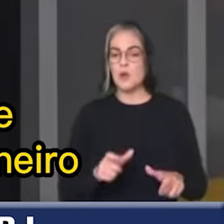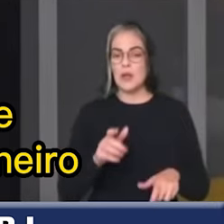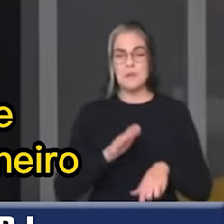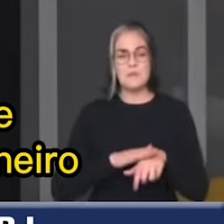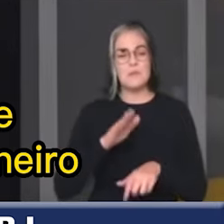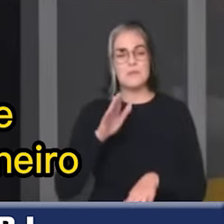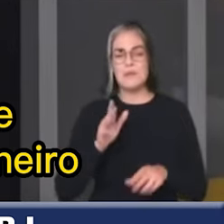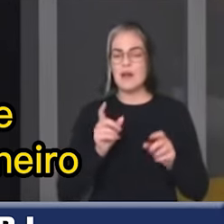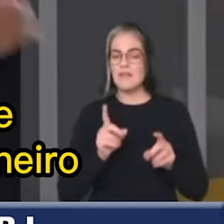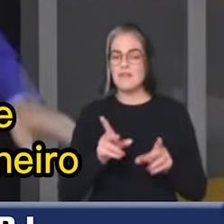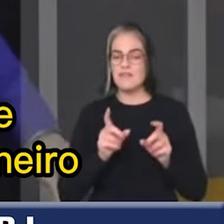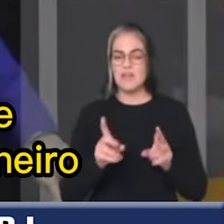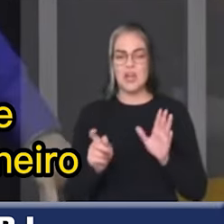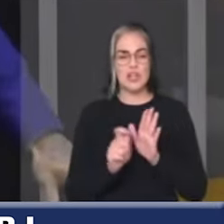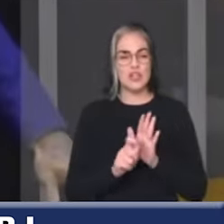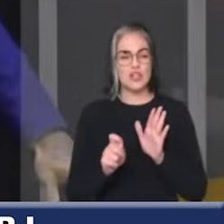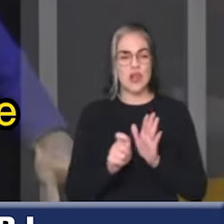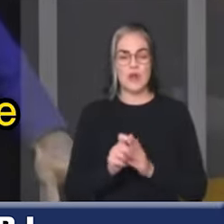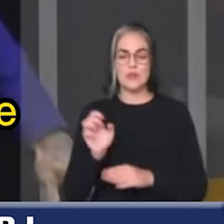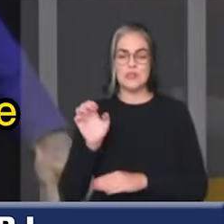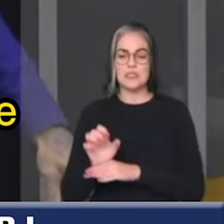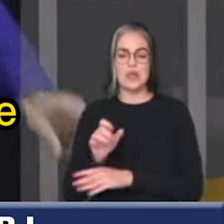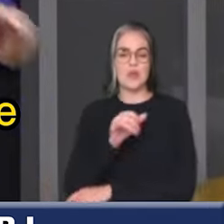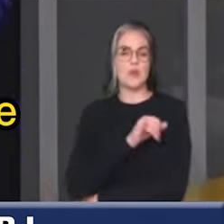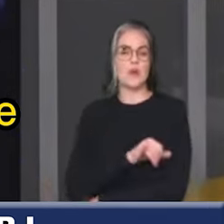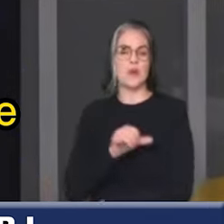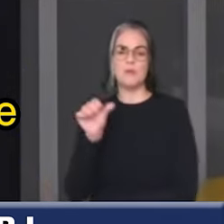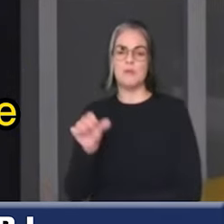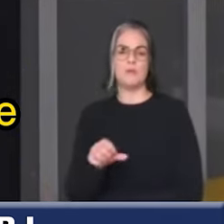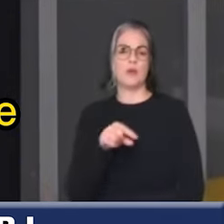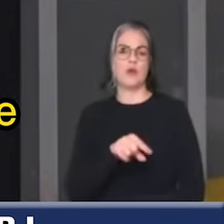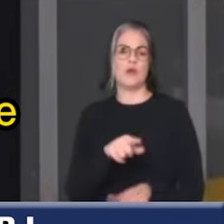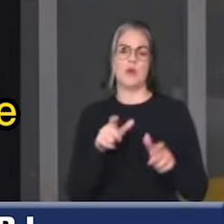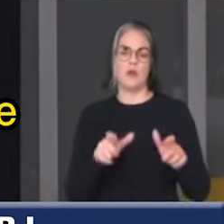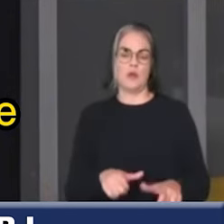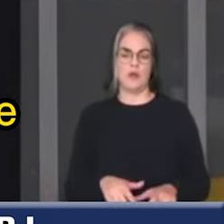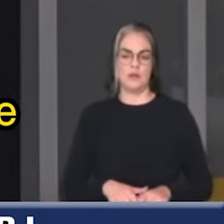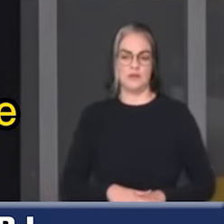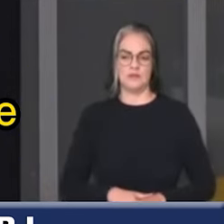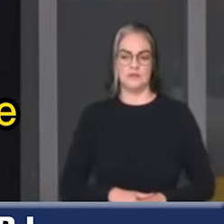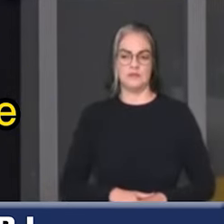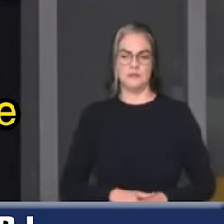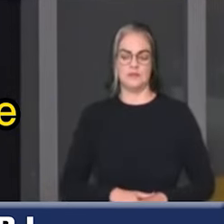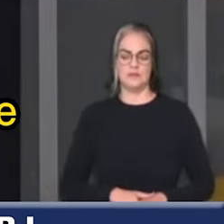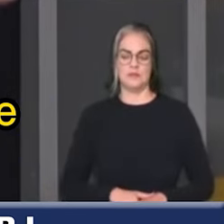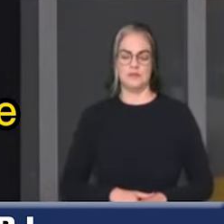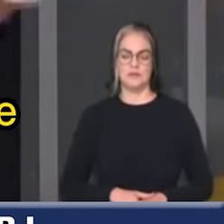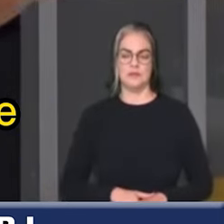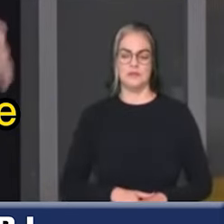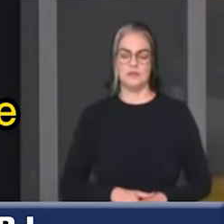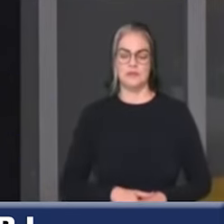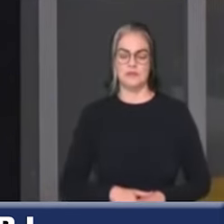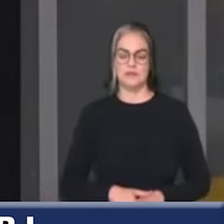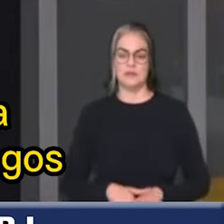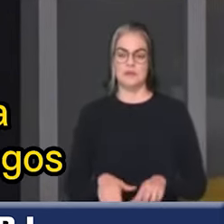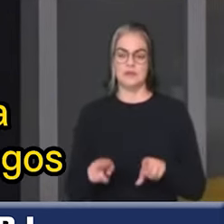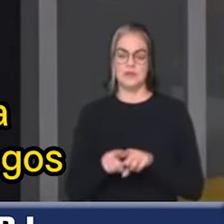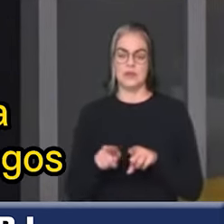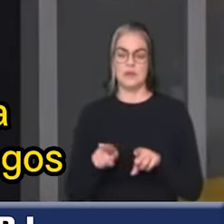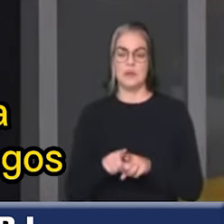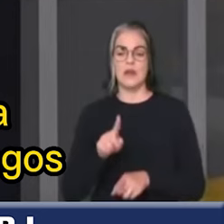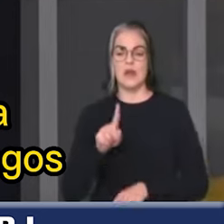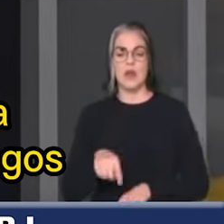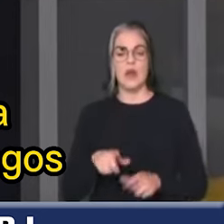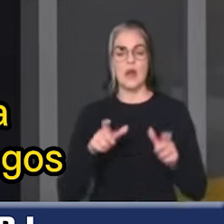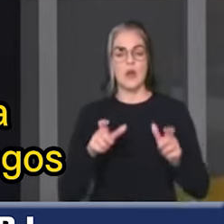drogas do estado do Rio de Janeiro. Inclusive, é o local onde se distribui drogas